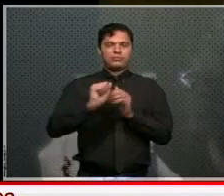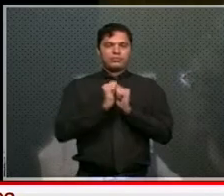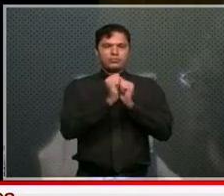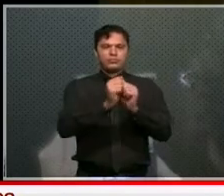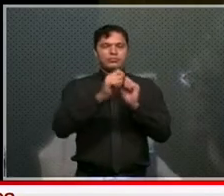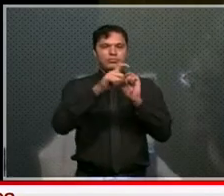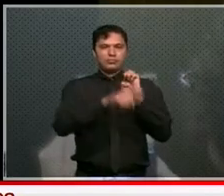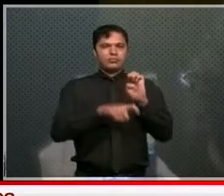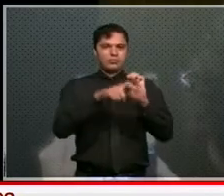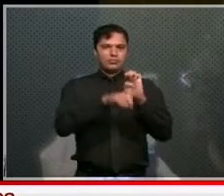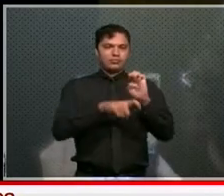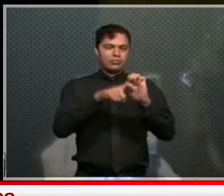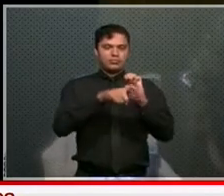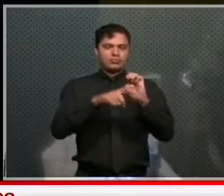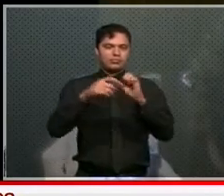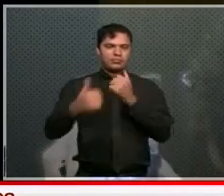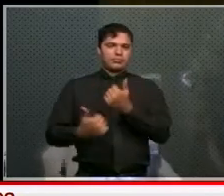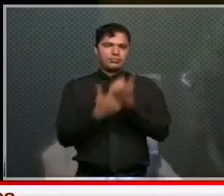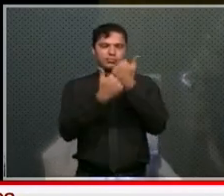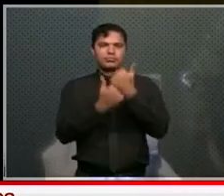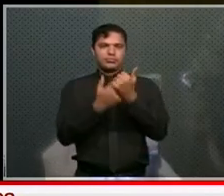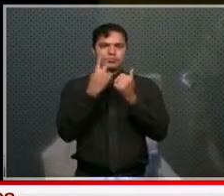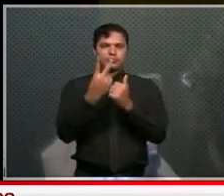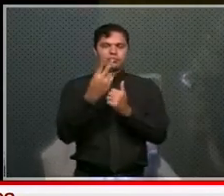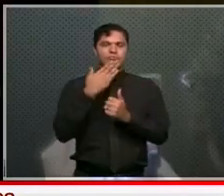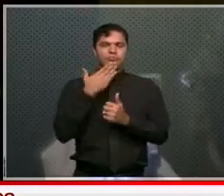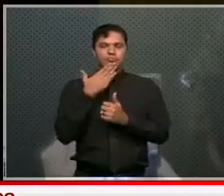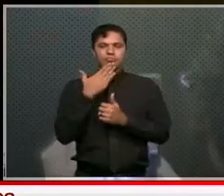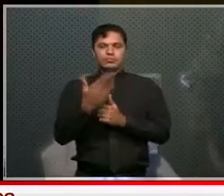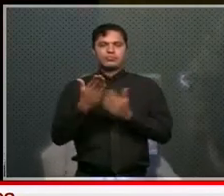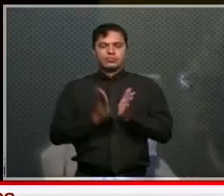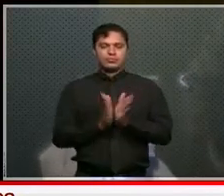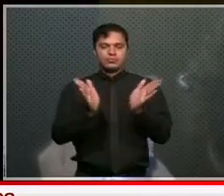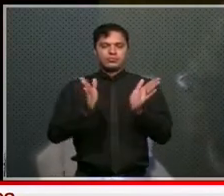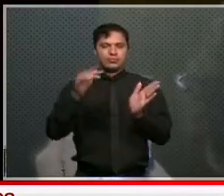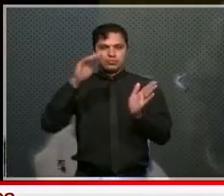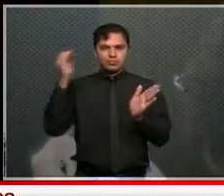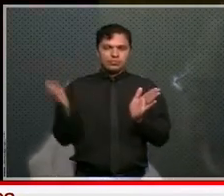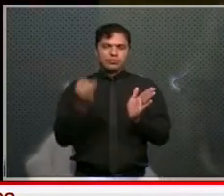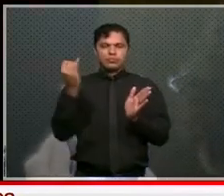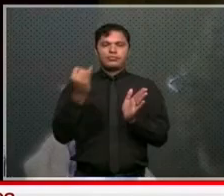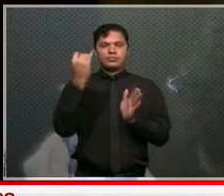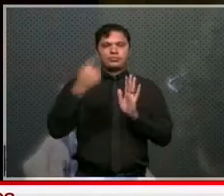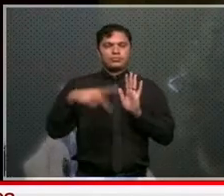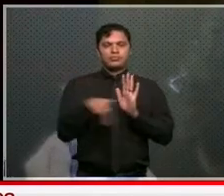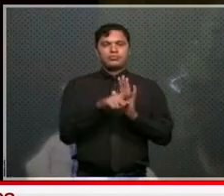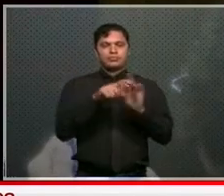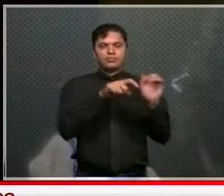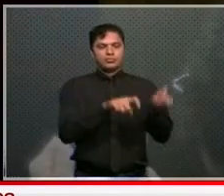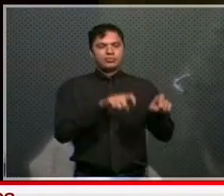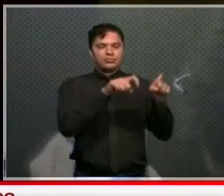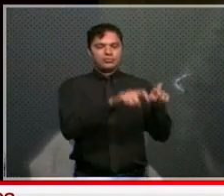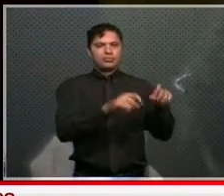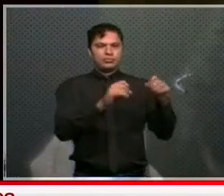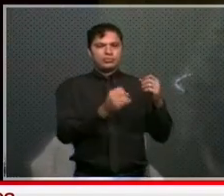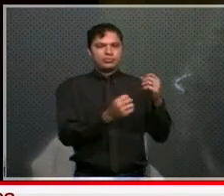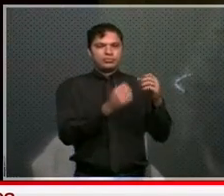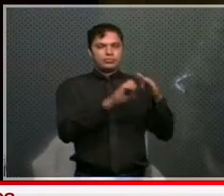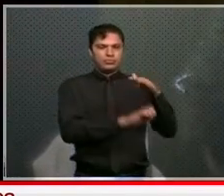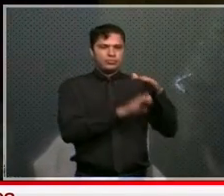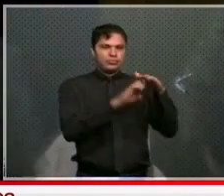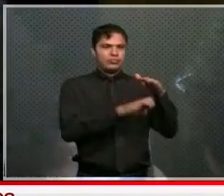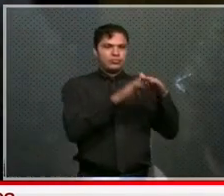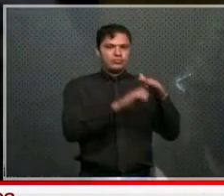lembrar apoiando duas culturas extremamente importante para agricultura Empresarial e principalmente